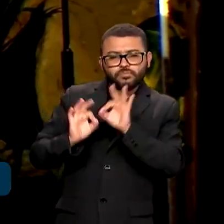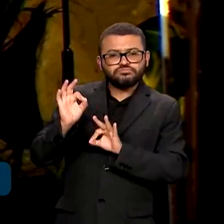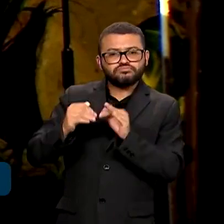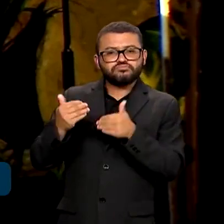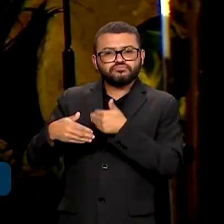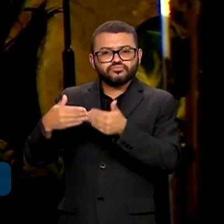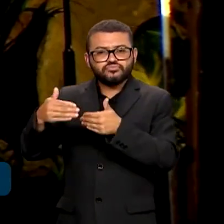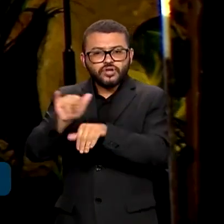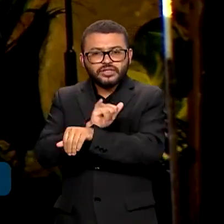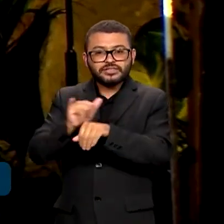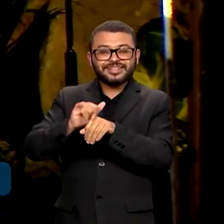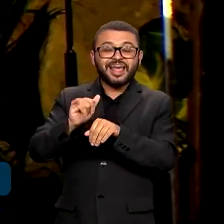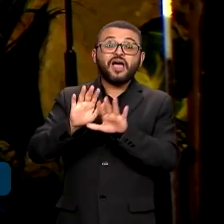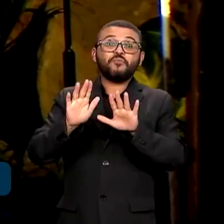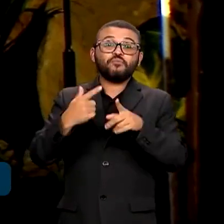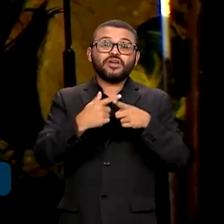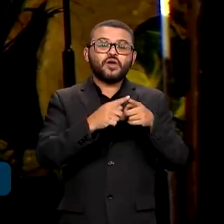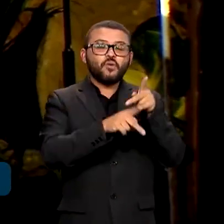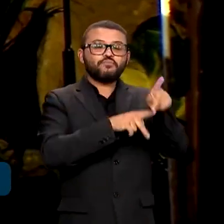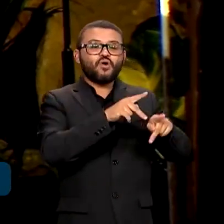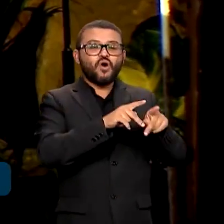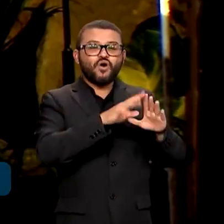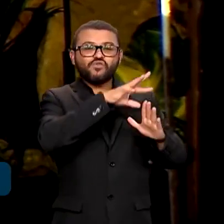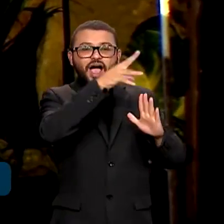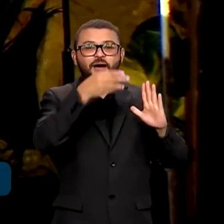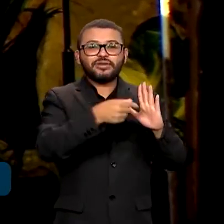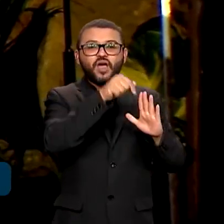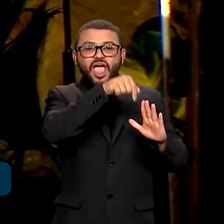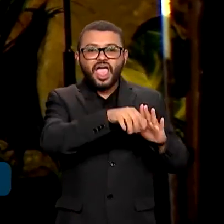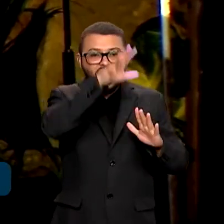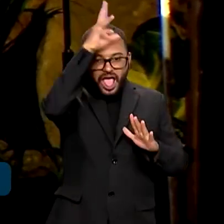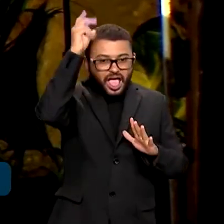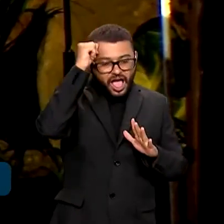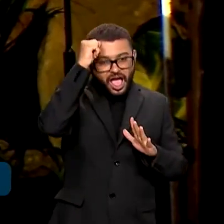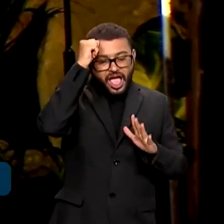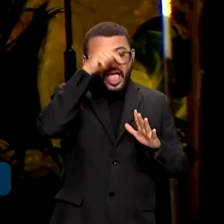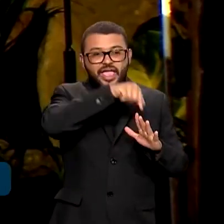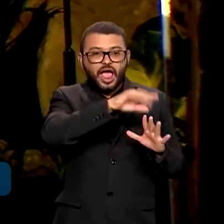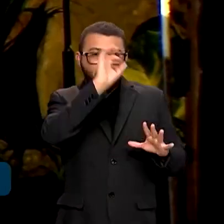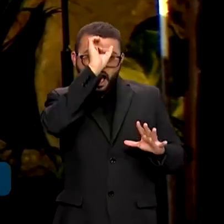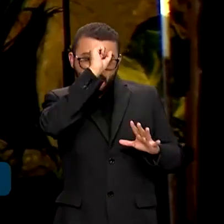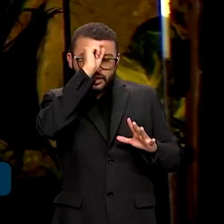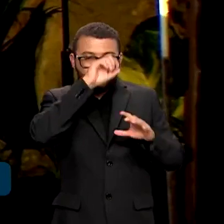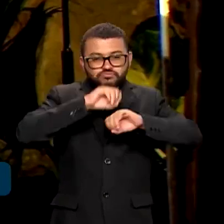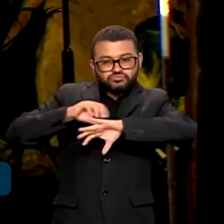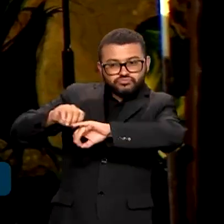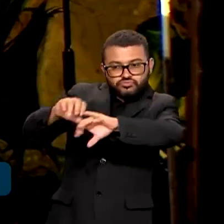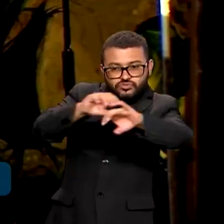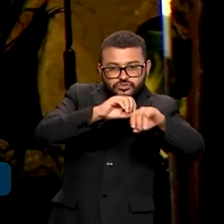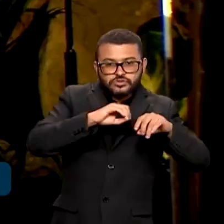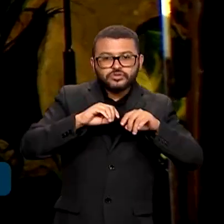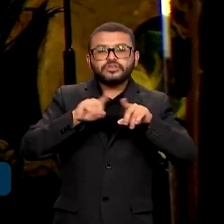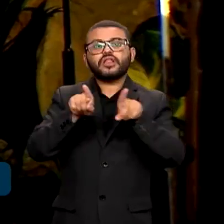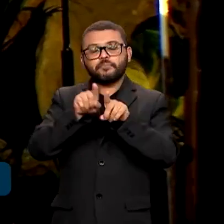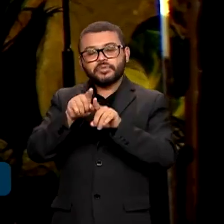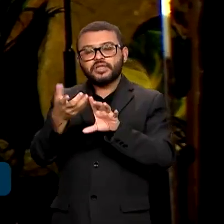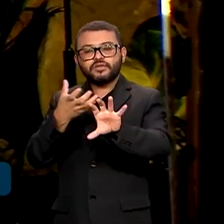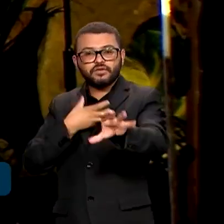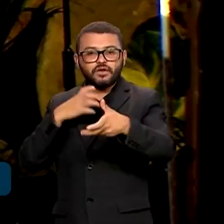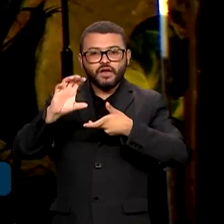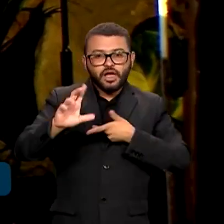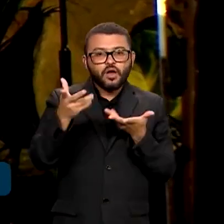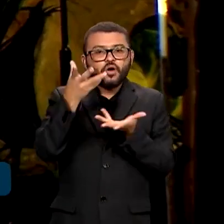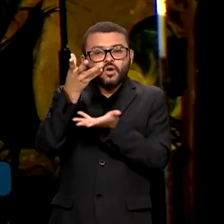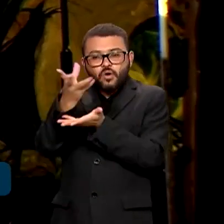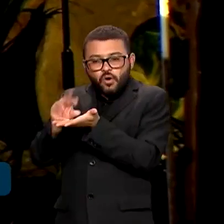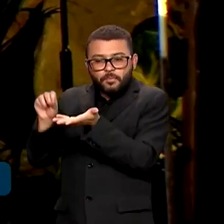o povo da Amazônia aprenda e ensine. Ensine e aprenda como é que a